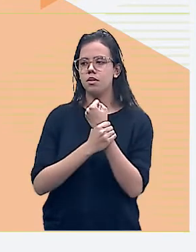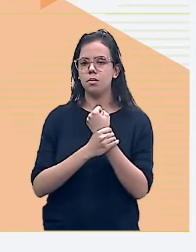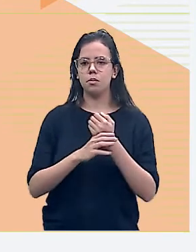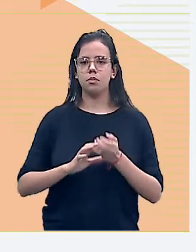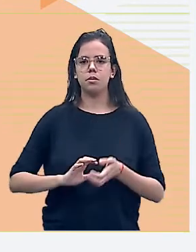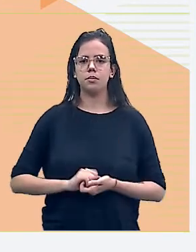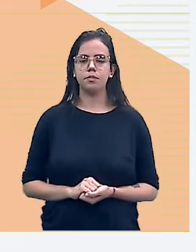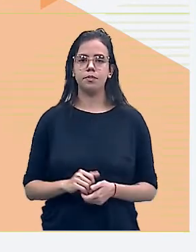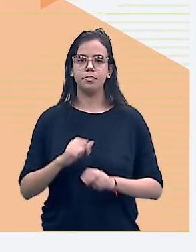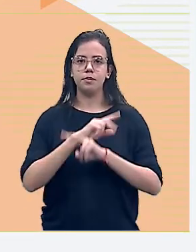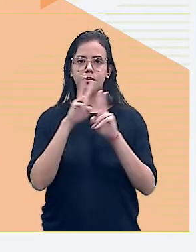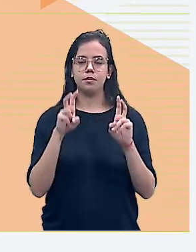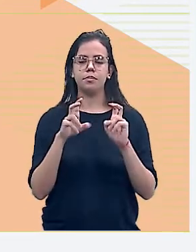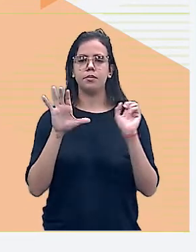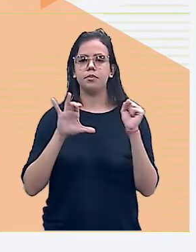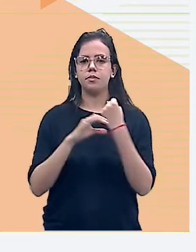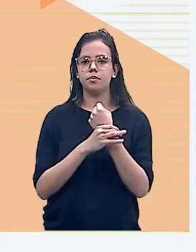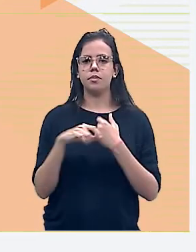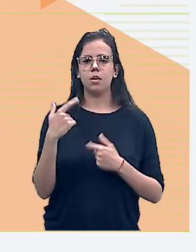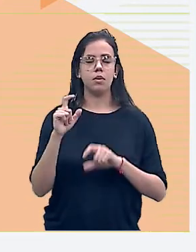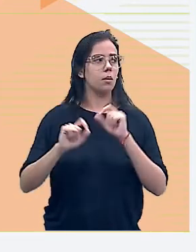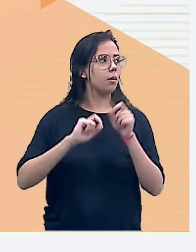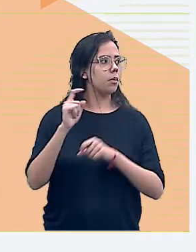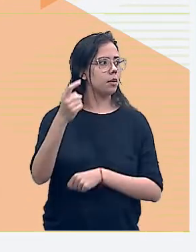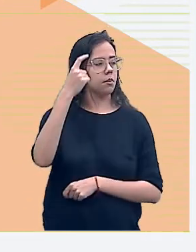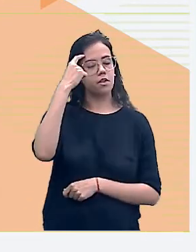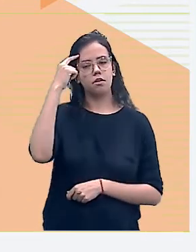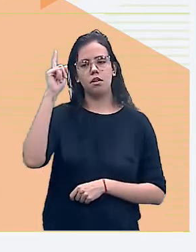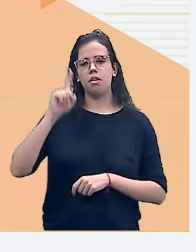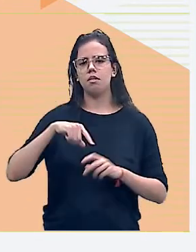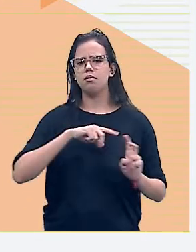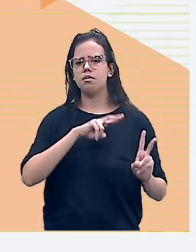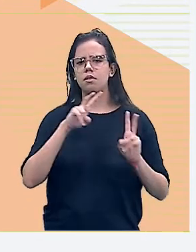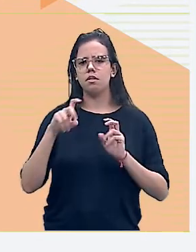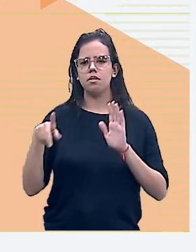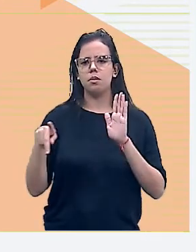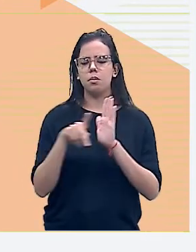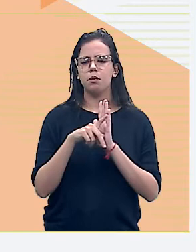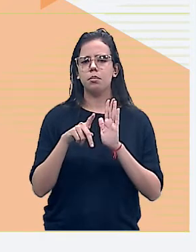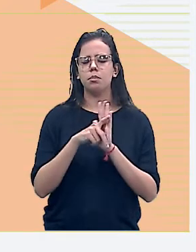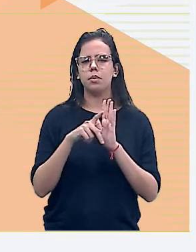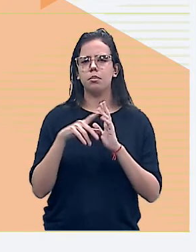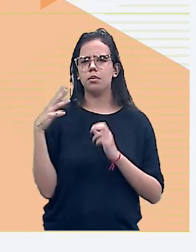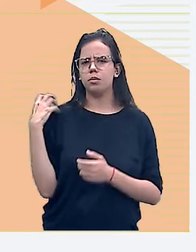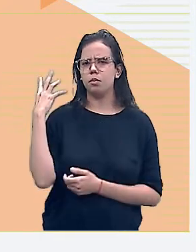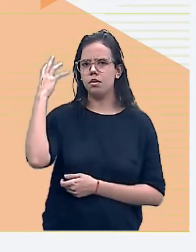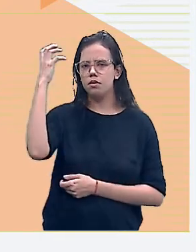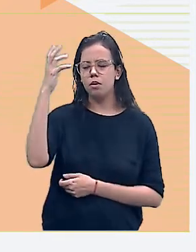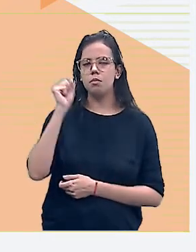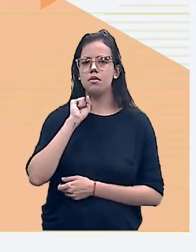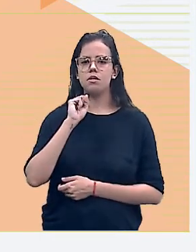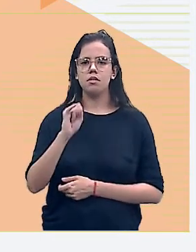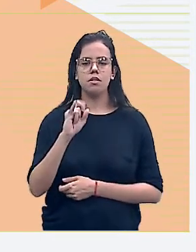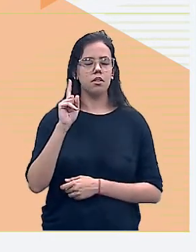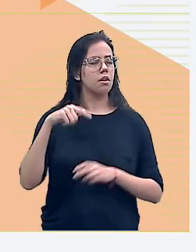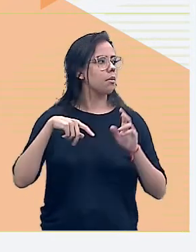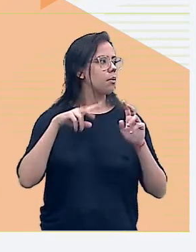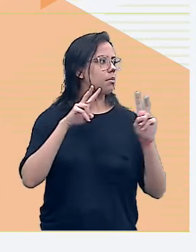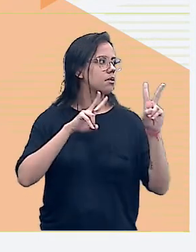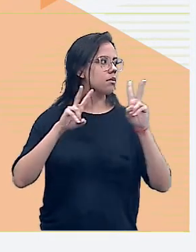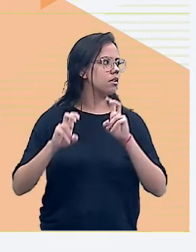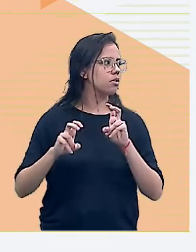galera tema de segurança não tenho que pensar situação Thomas Hobbes professor se for uma perspectiva de direitos sociais